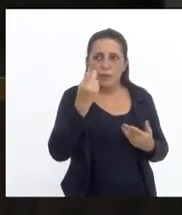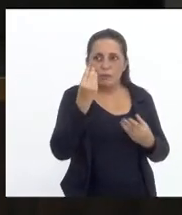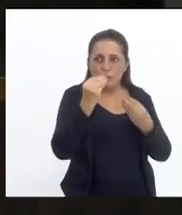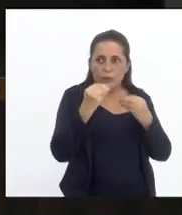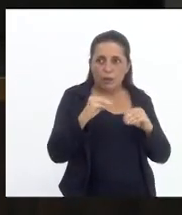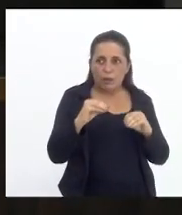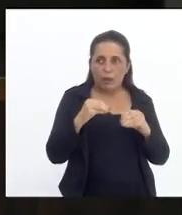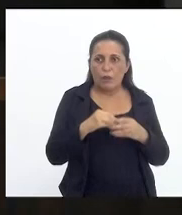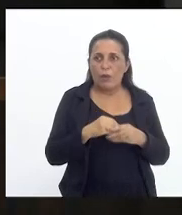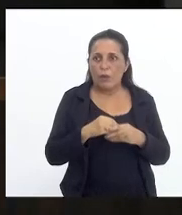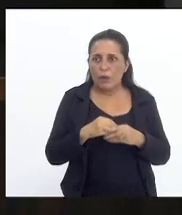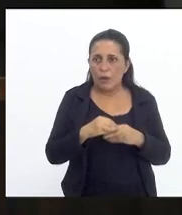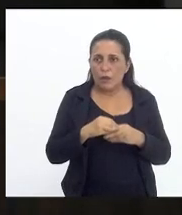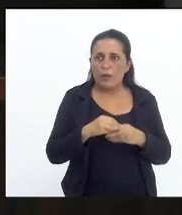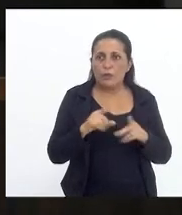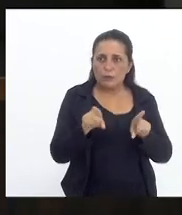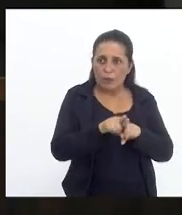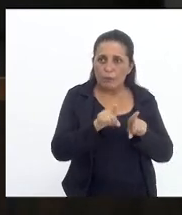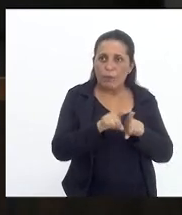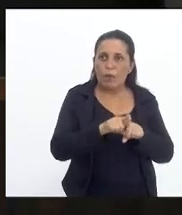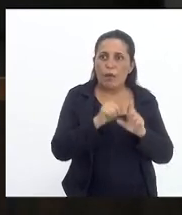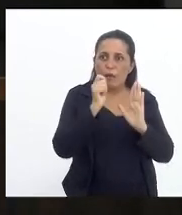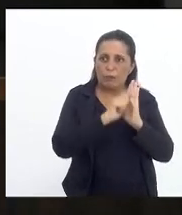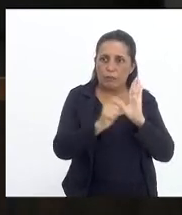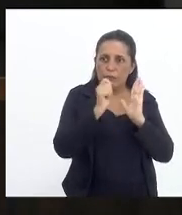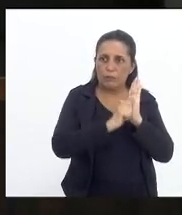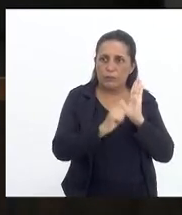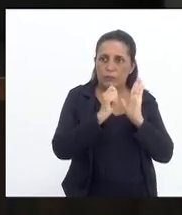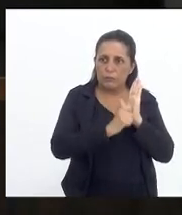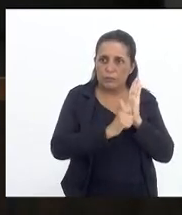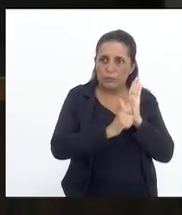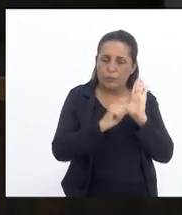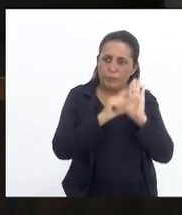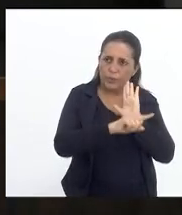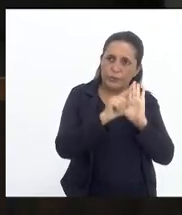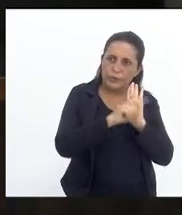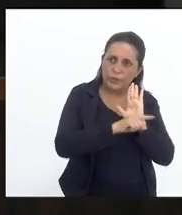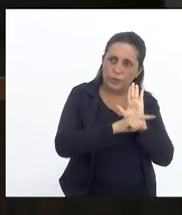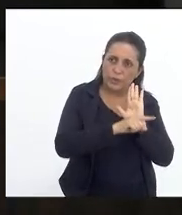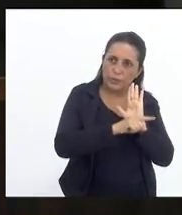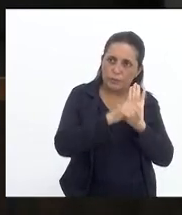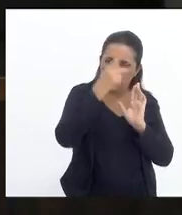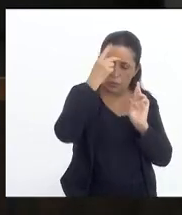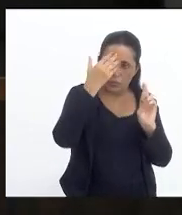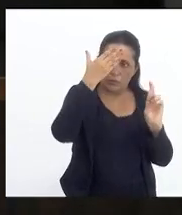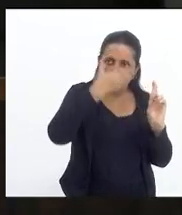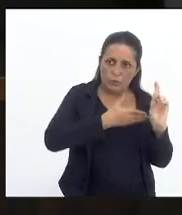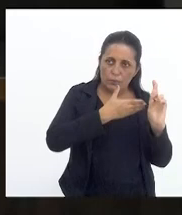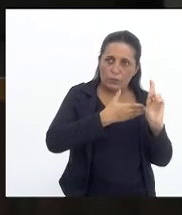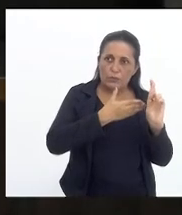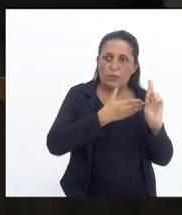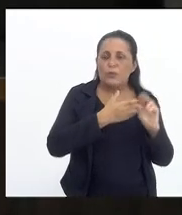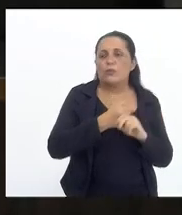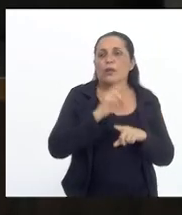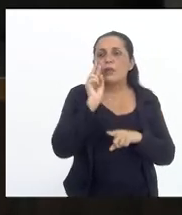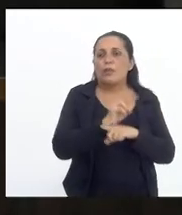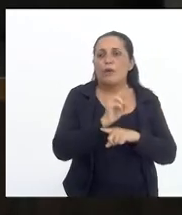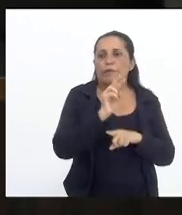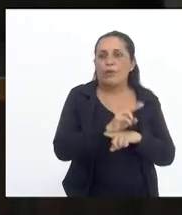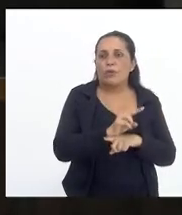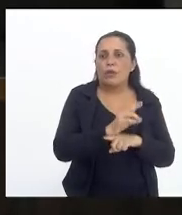depois vou escrever eu vou perguntar se a representante da Defensoria que dá uma palavra